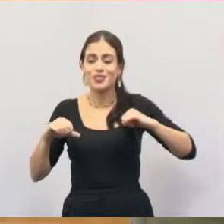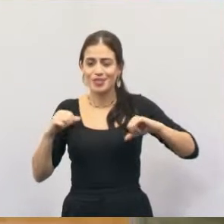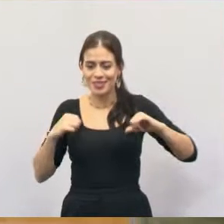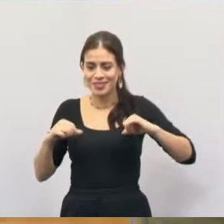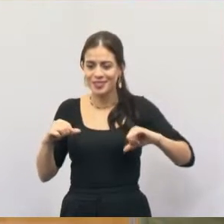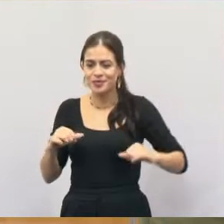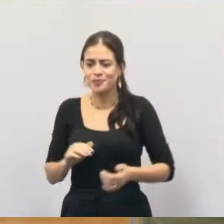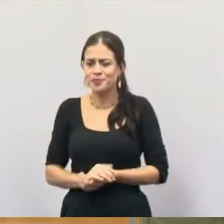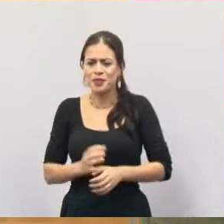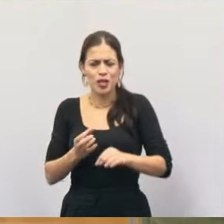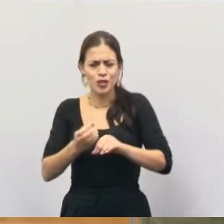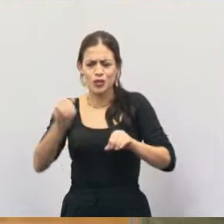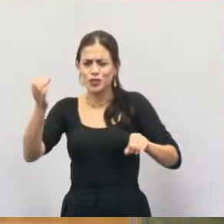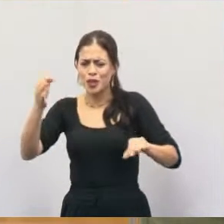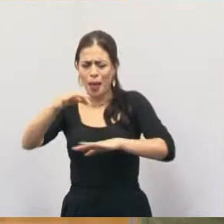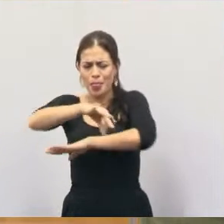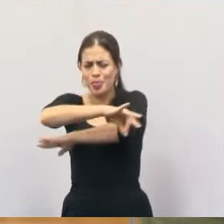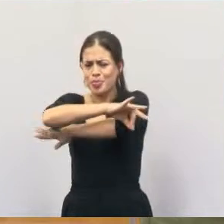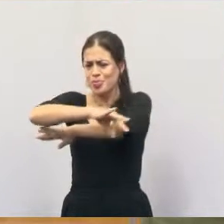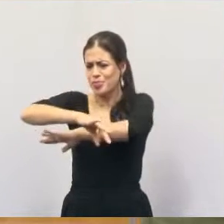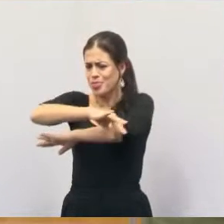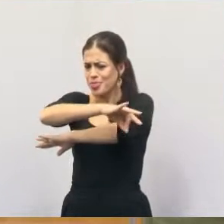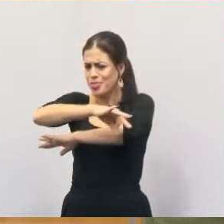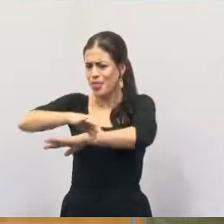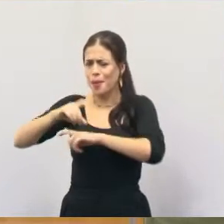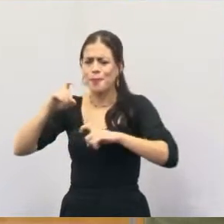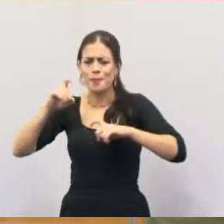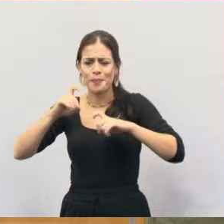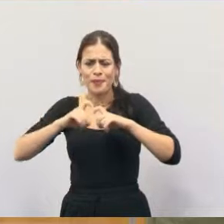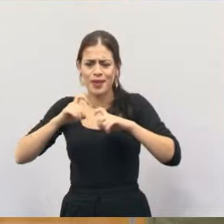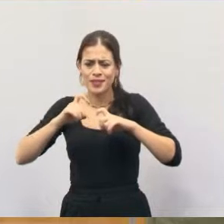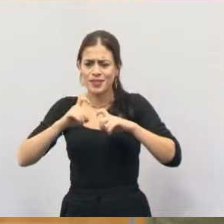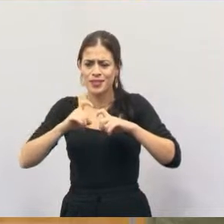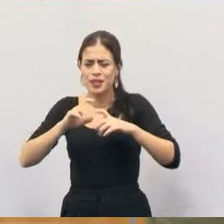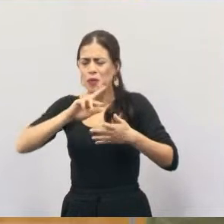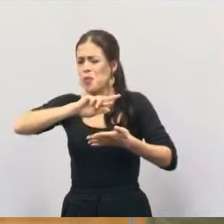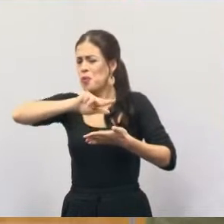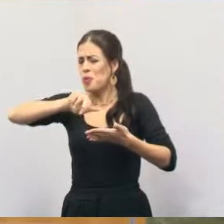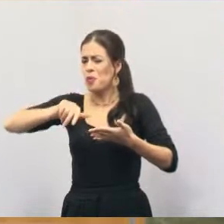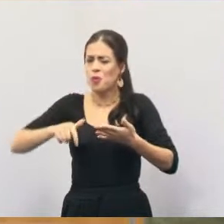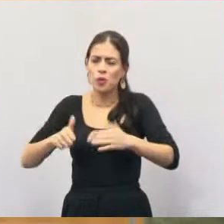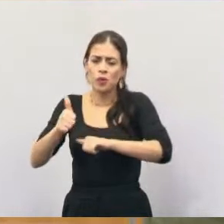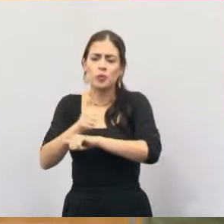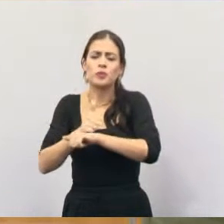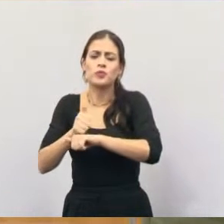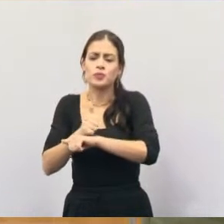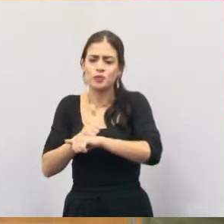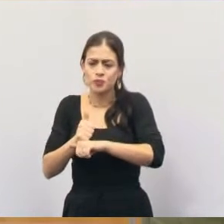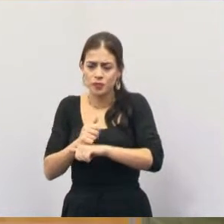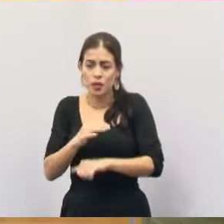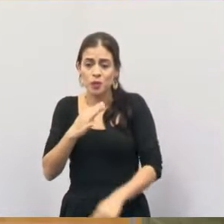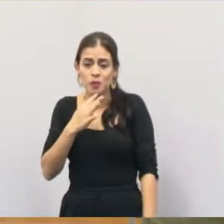engenharia, numa arquitetura, numa medicina, como tantos outros que conheço por aí.